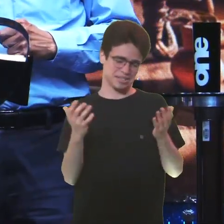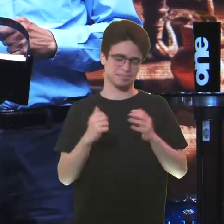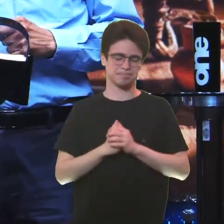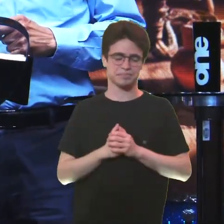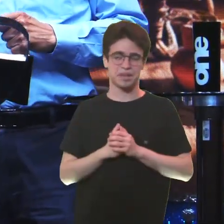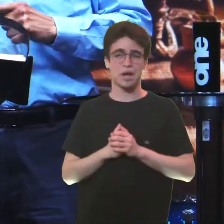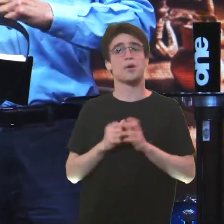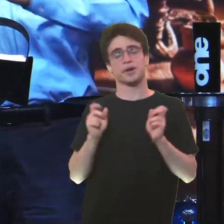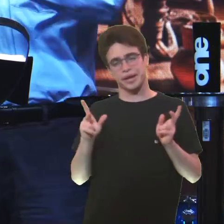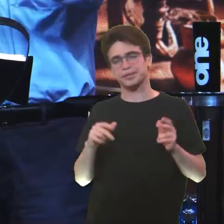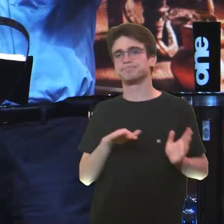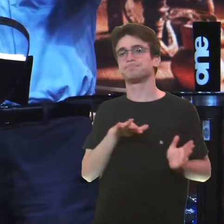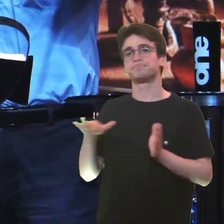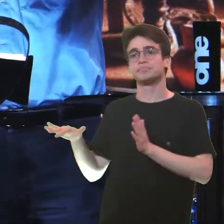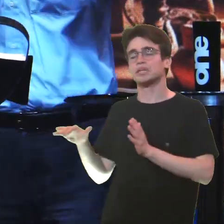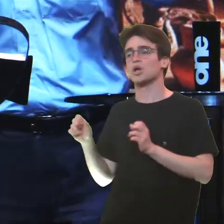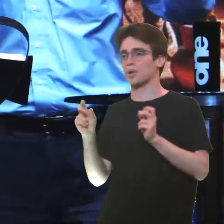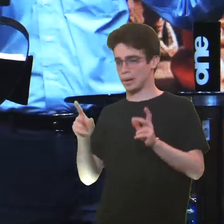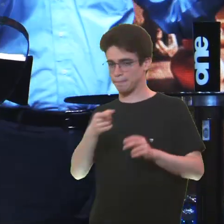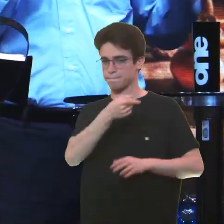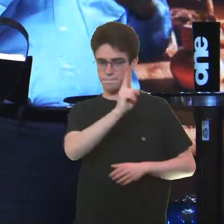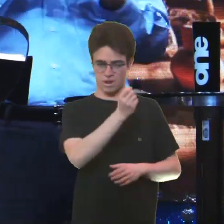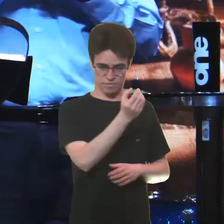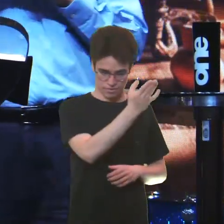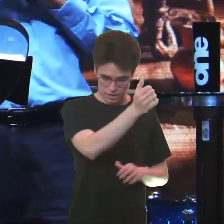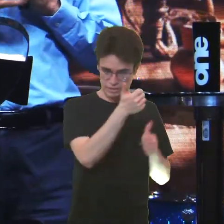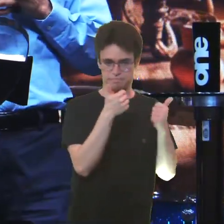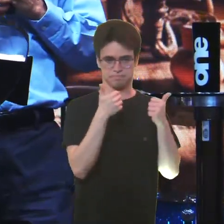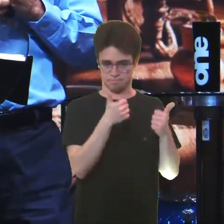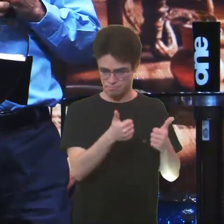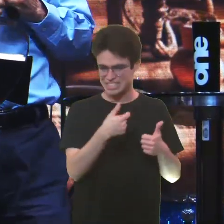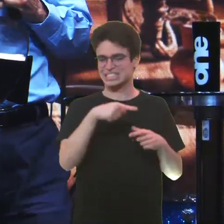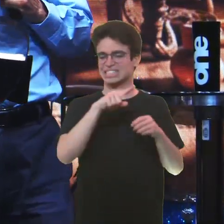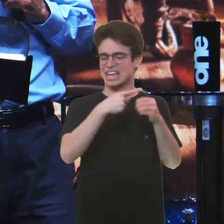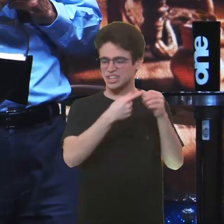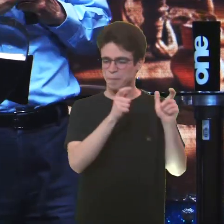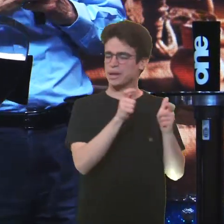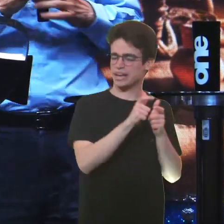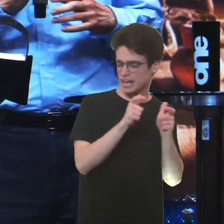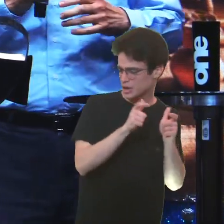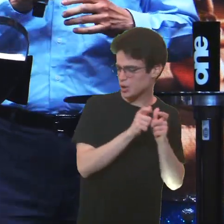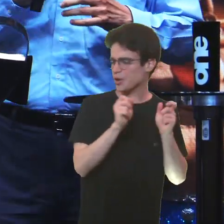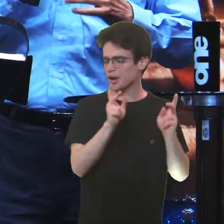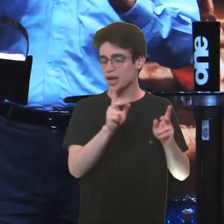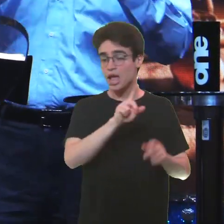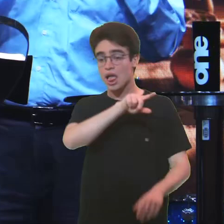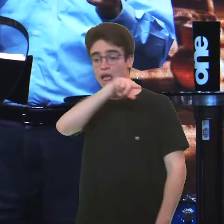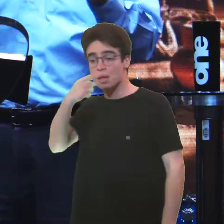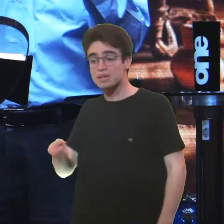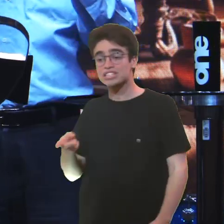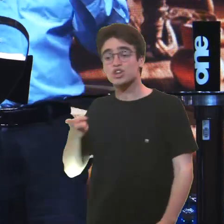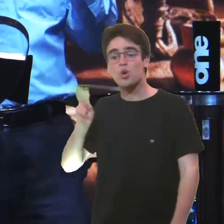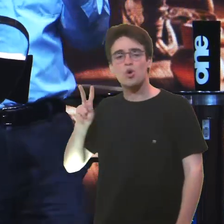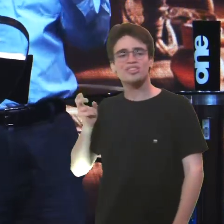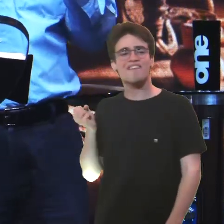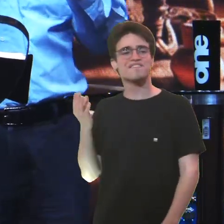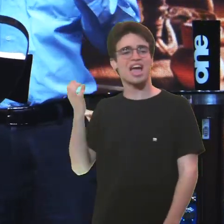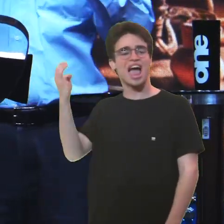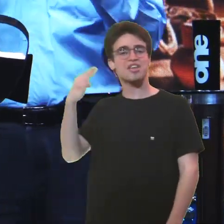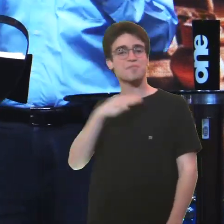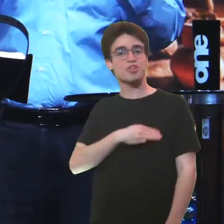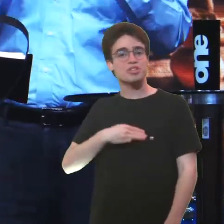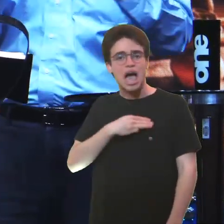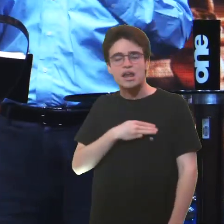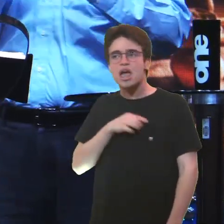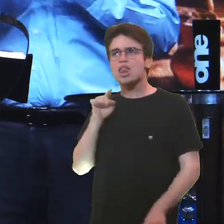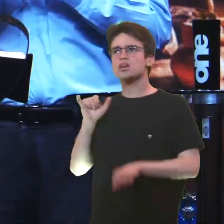viagem missionária, Pablo cambia totalmente su estrategia Paulo muda completamente a sua estratégia. y comienza a enfocarse en